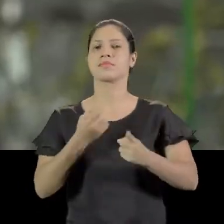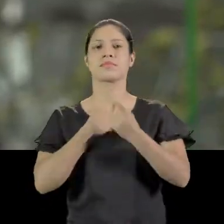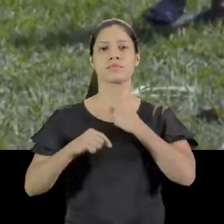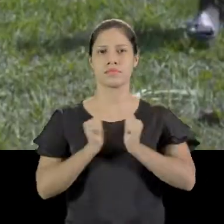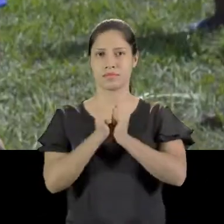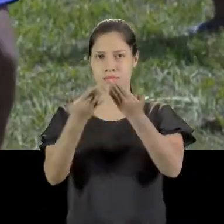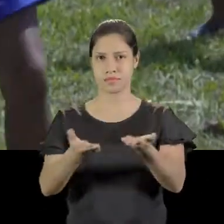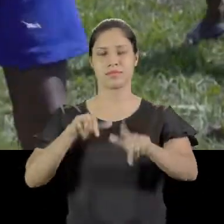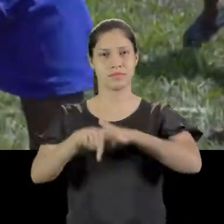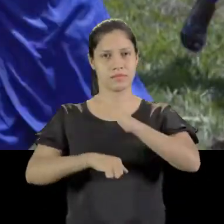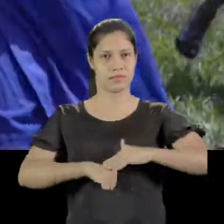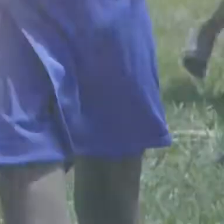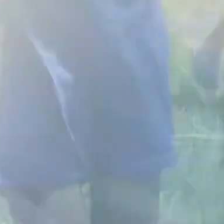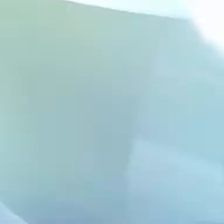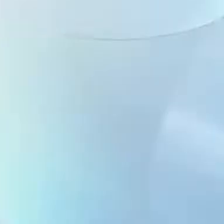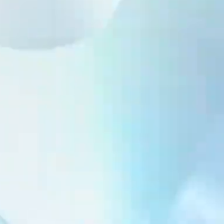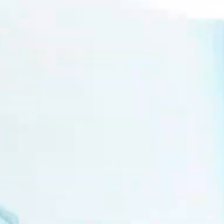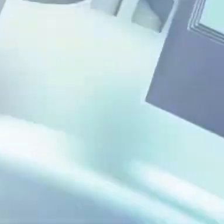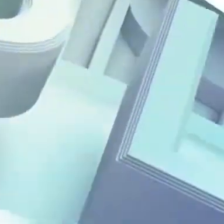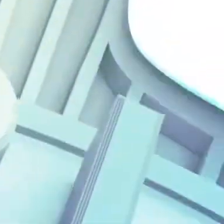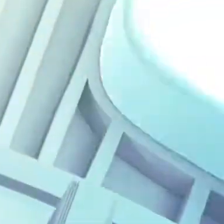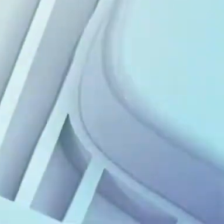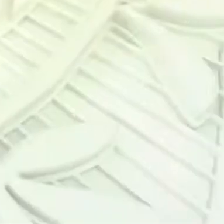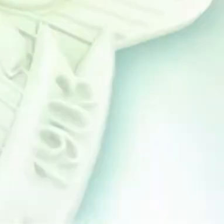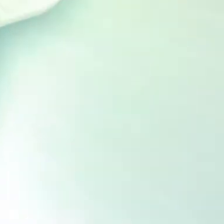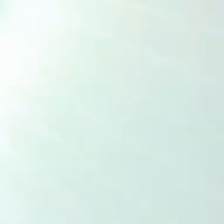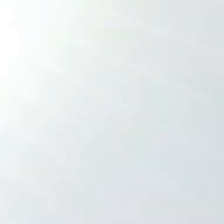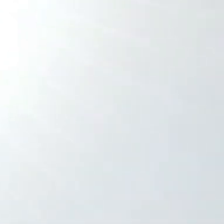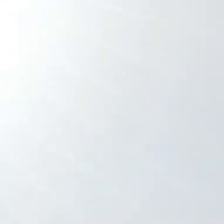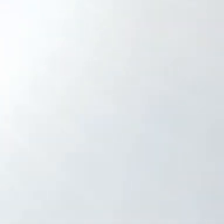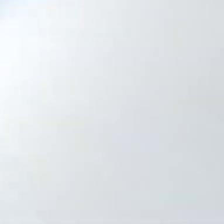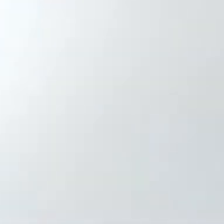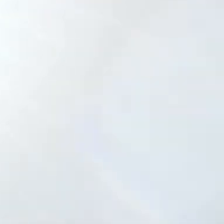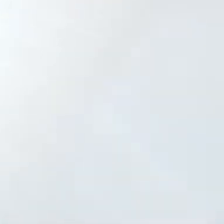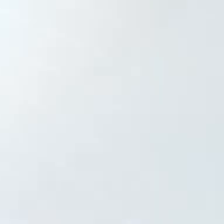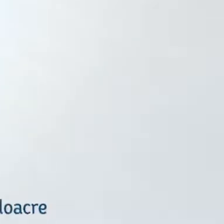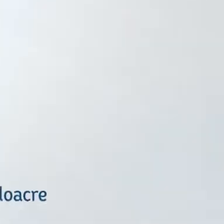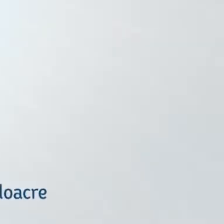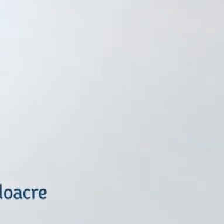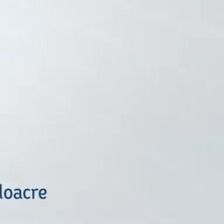temos a motivação para fazer mais. Acre, visão de futuro, governo de todos.